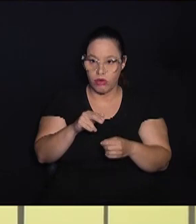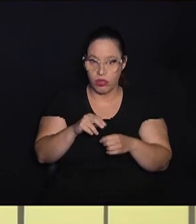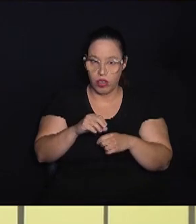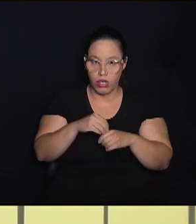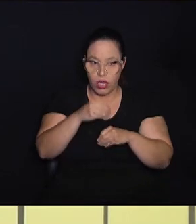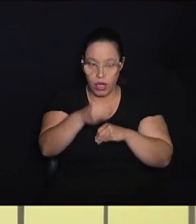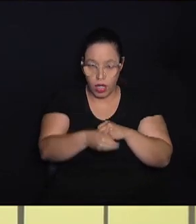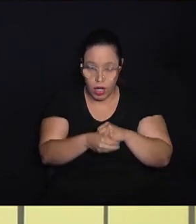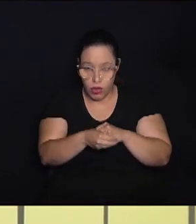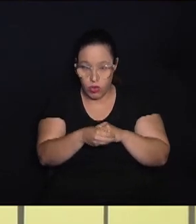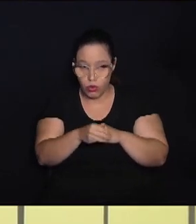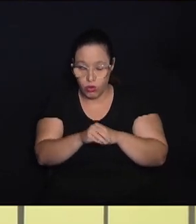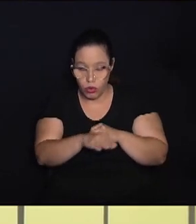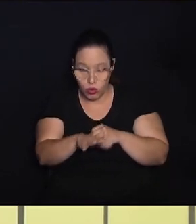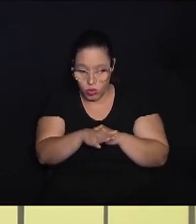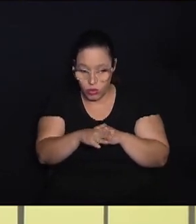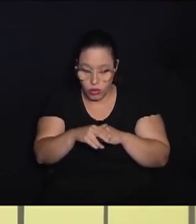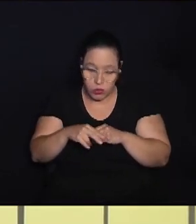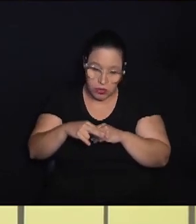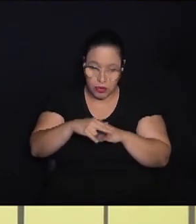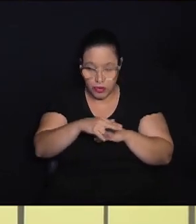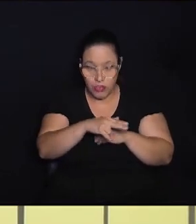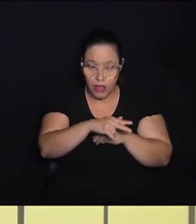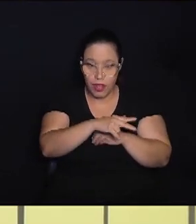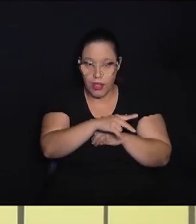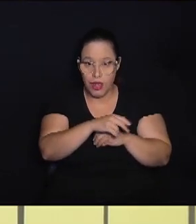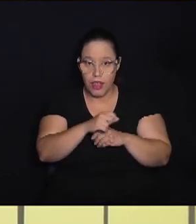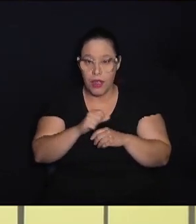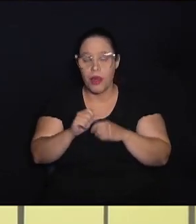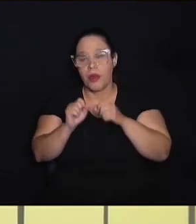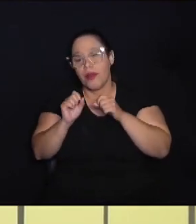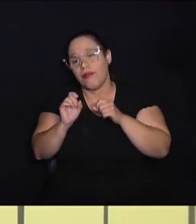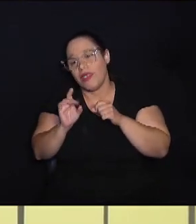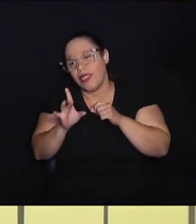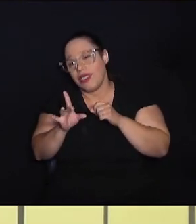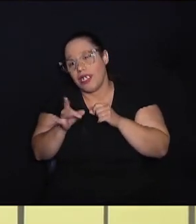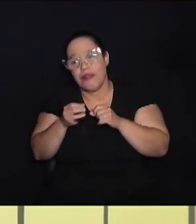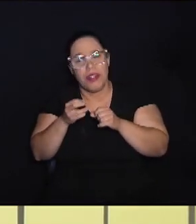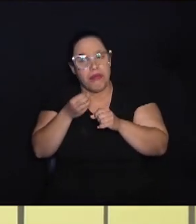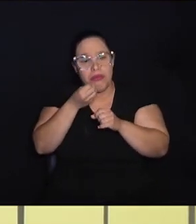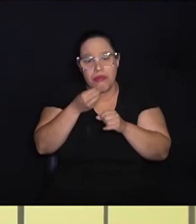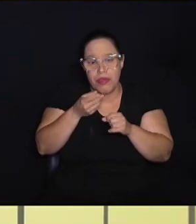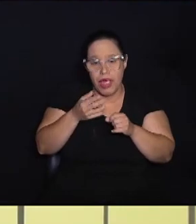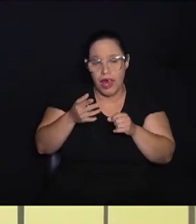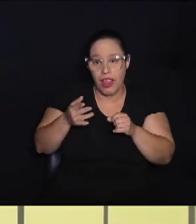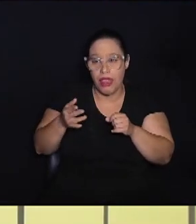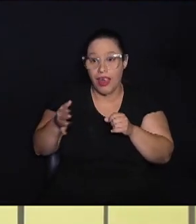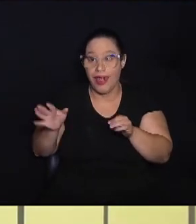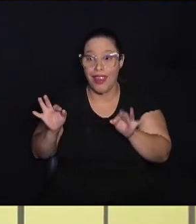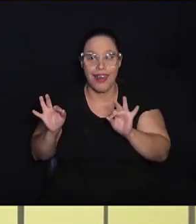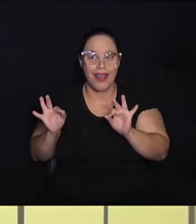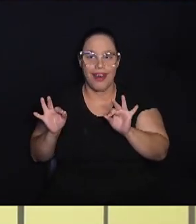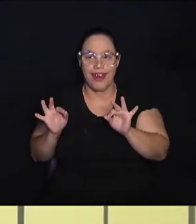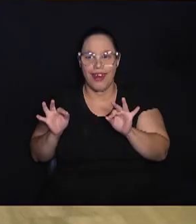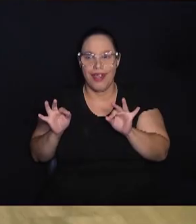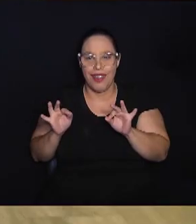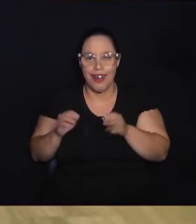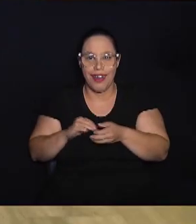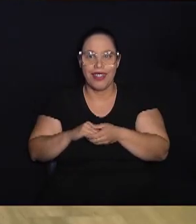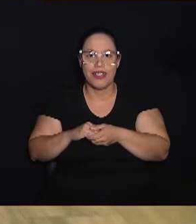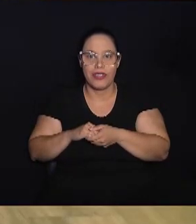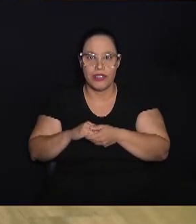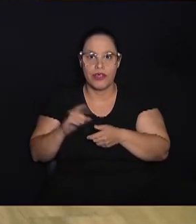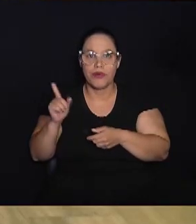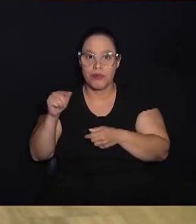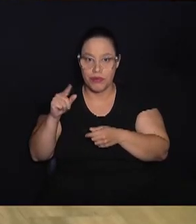seguindo em frente mesmo sabendo que ele vai derreter Em algum momento Então como todos nós como todos nós exatamente a gente